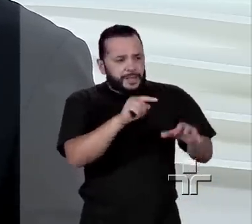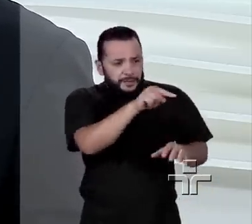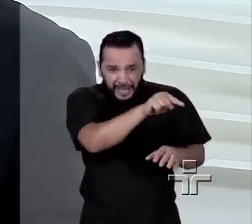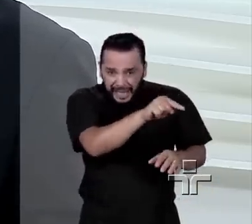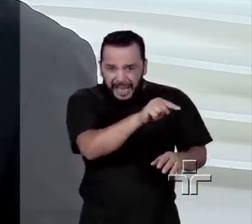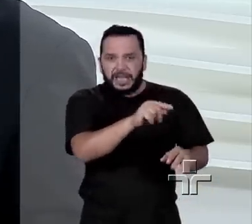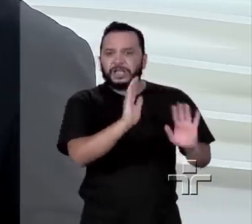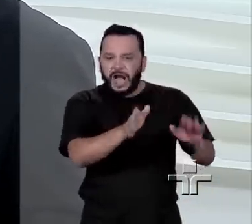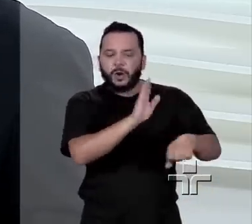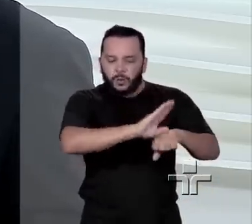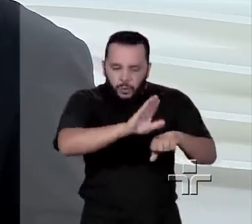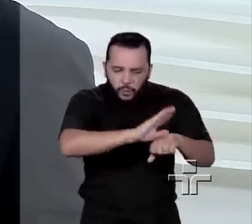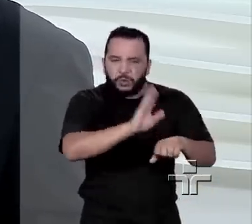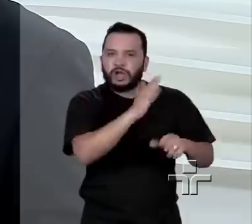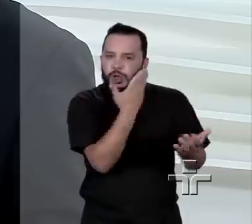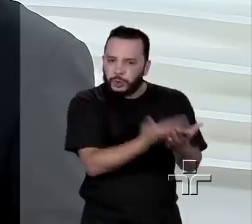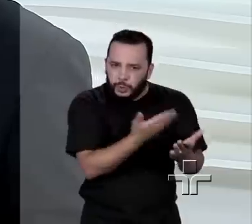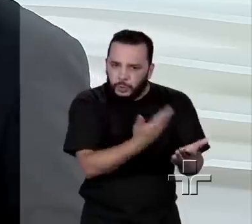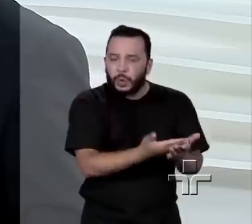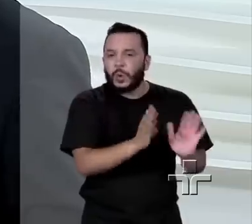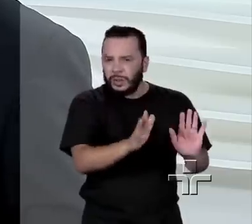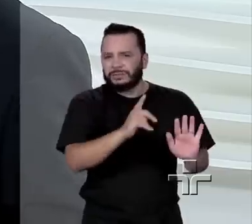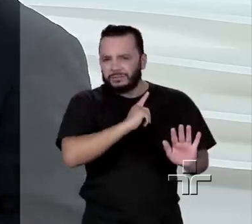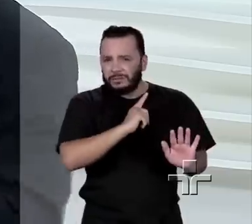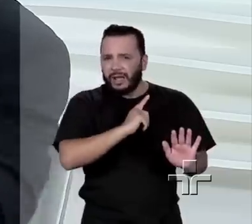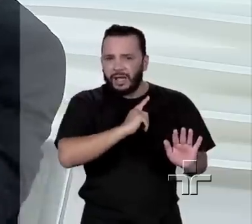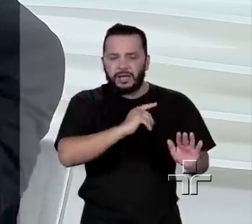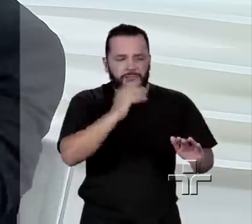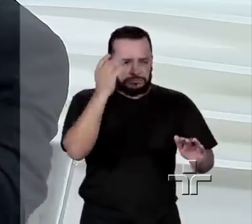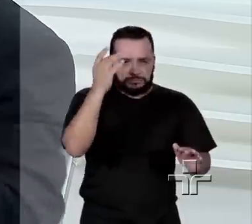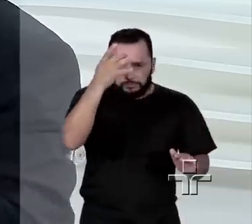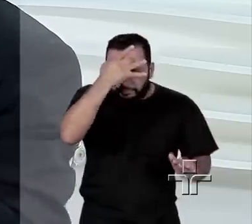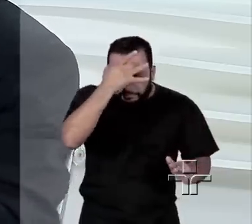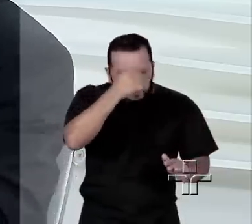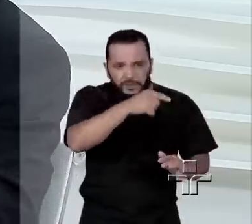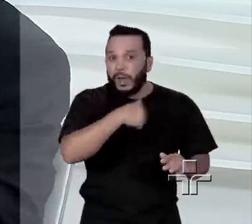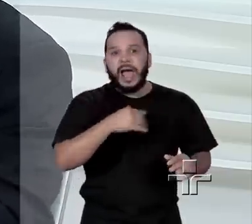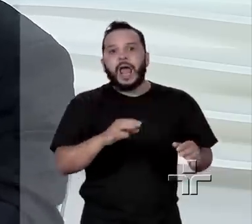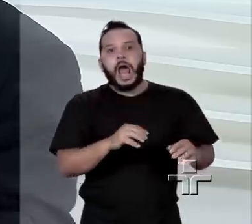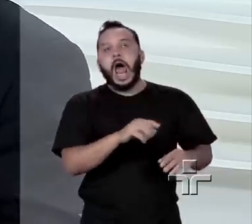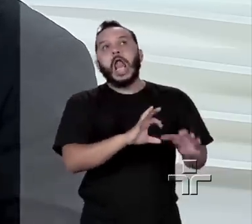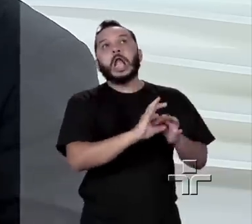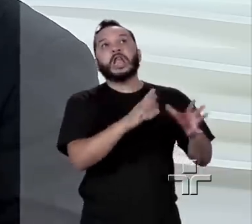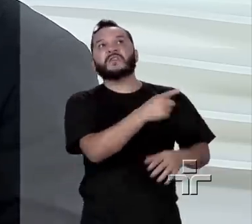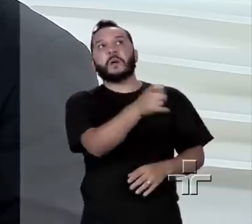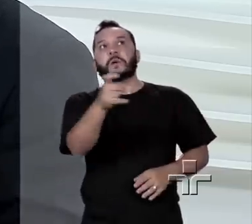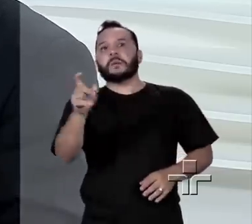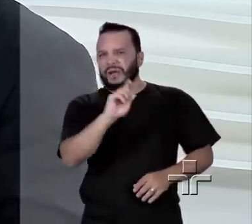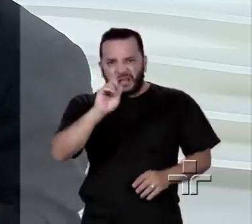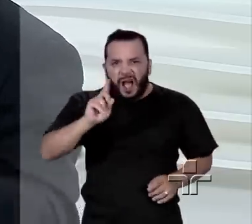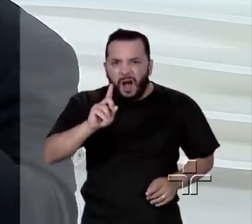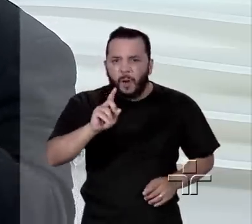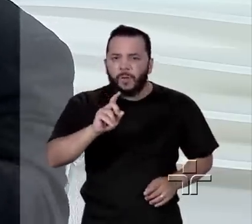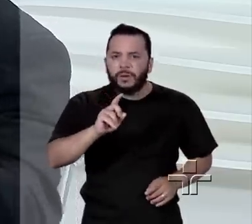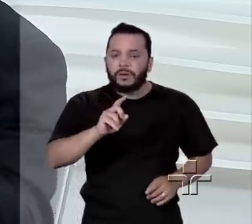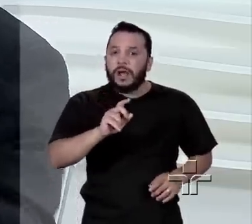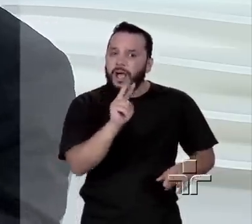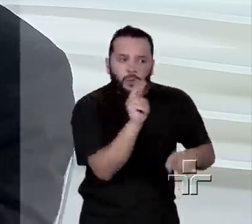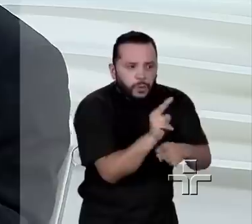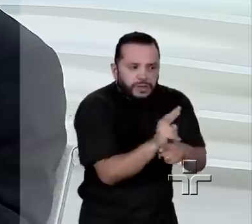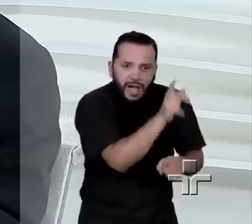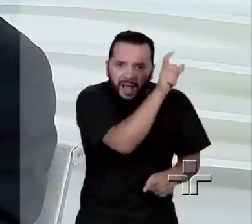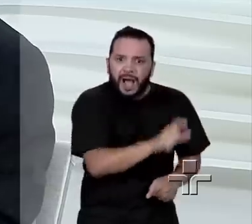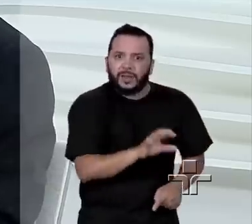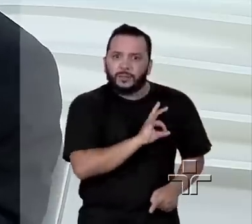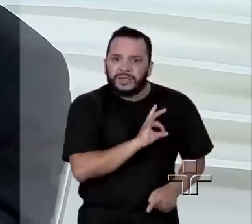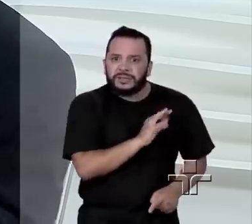que tem a lei? Ninguém está dizendo, está dando licença para matar, nada disso. É o império da lei